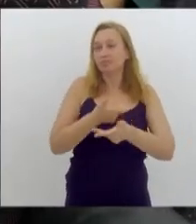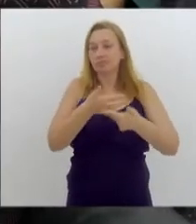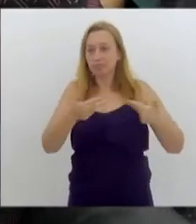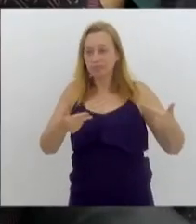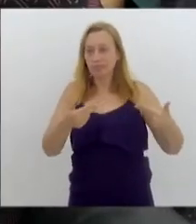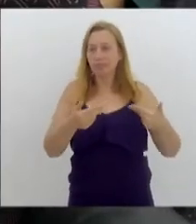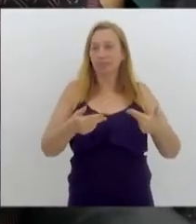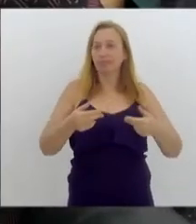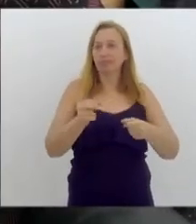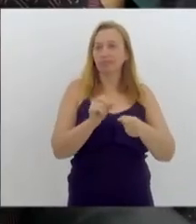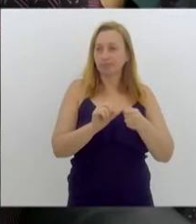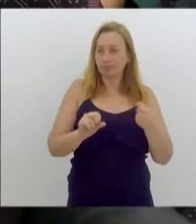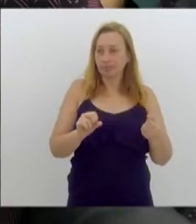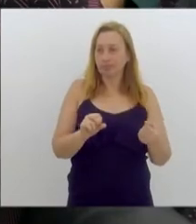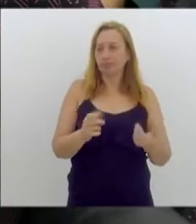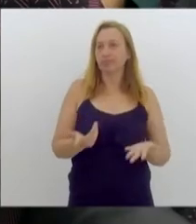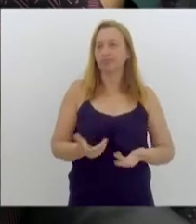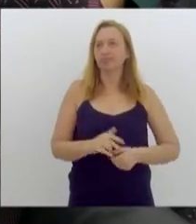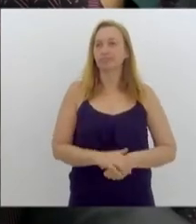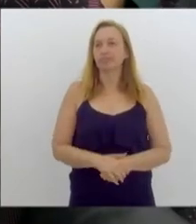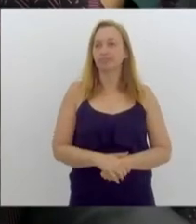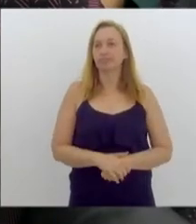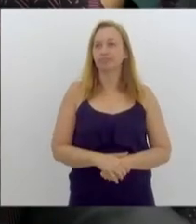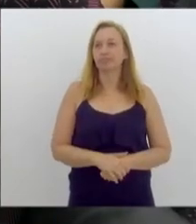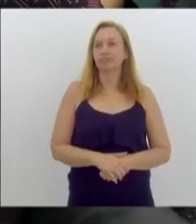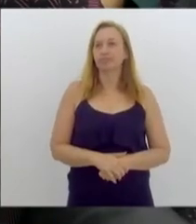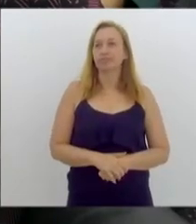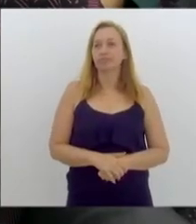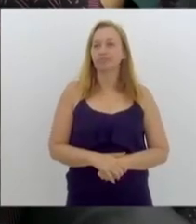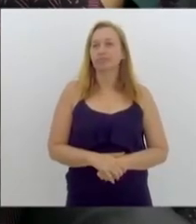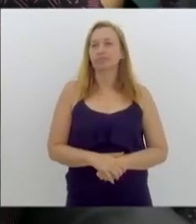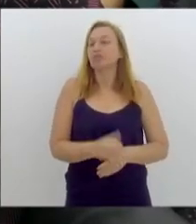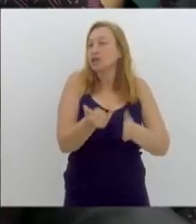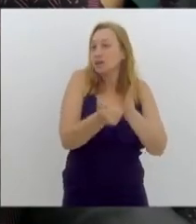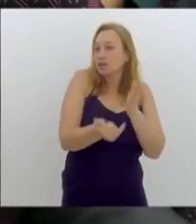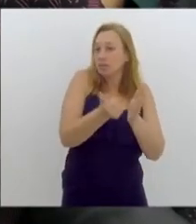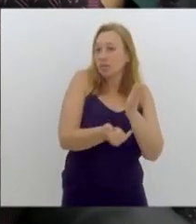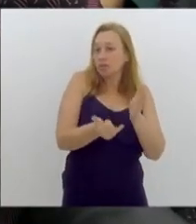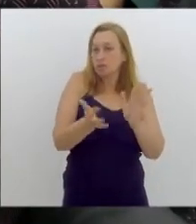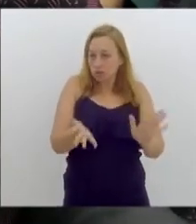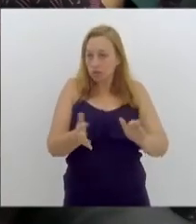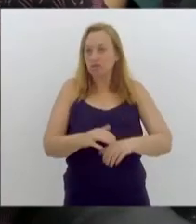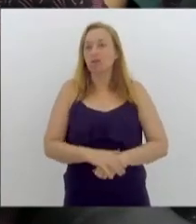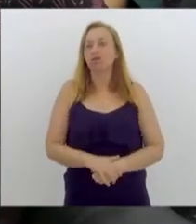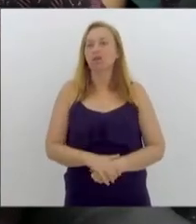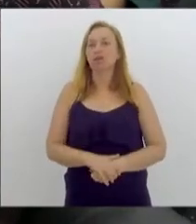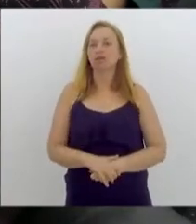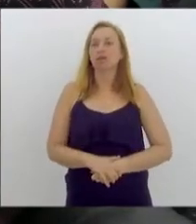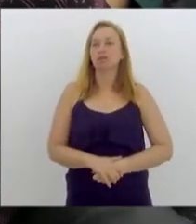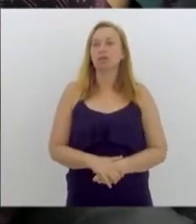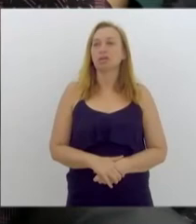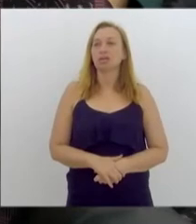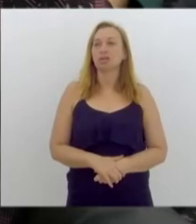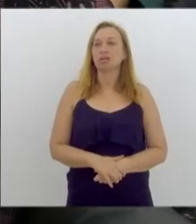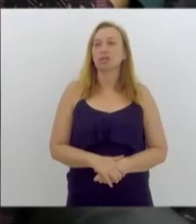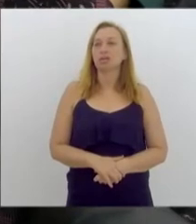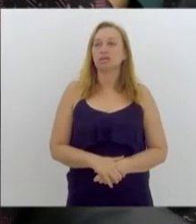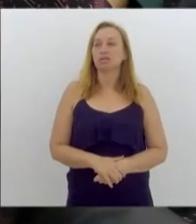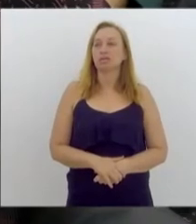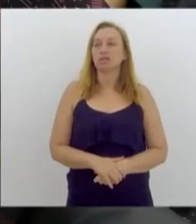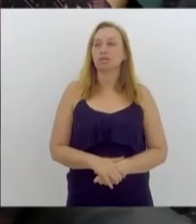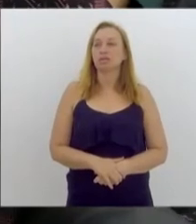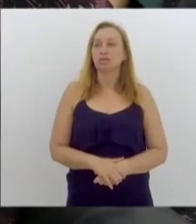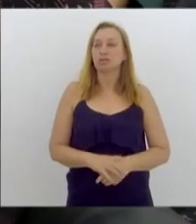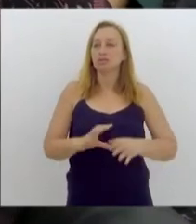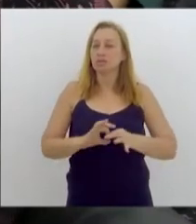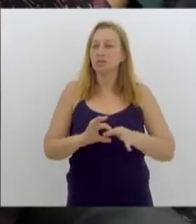projeções que foram feitas elas levaram em consideração uma alíquota de Imposto de uma certa forma enfim